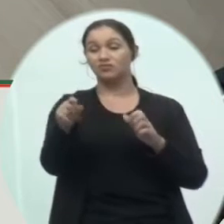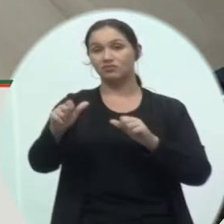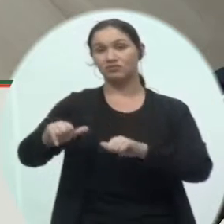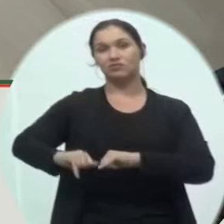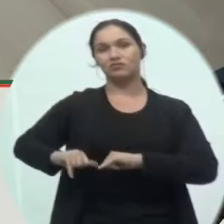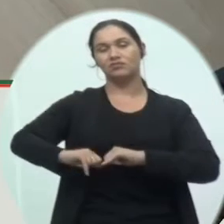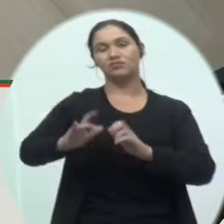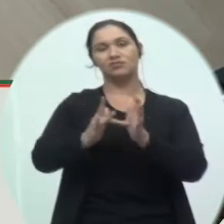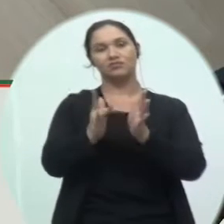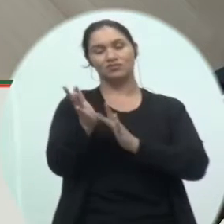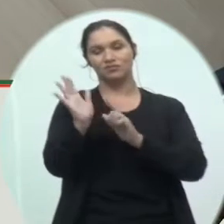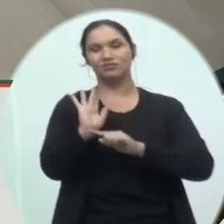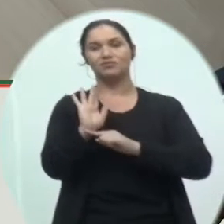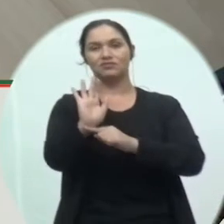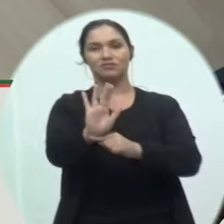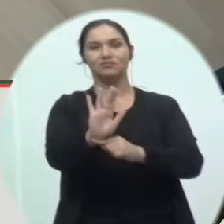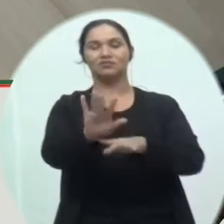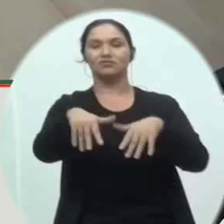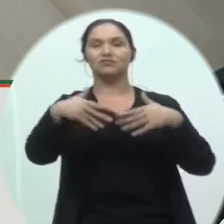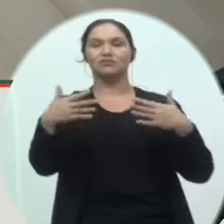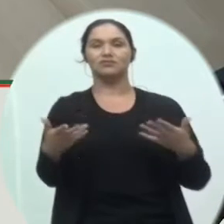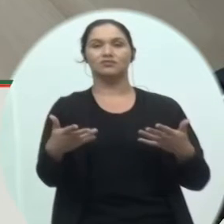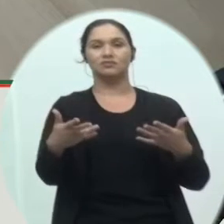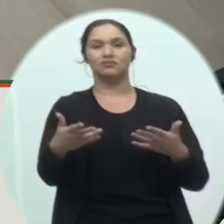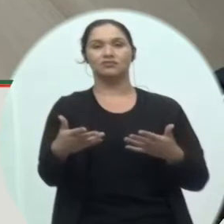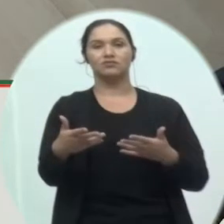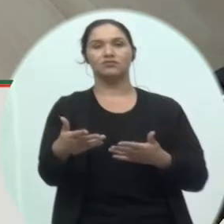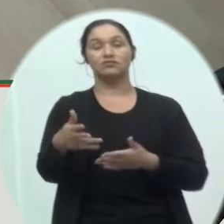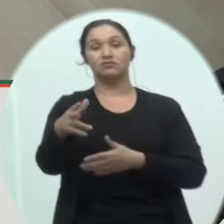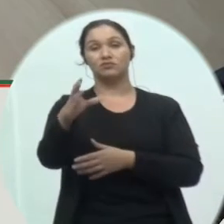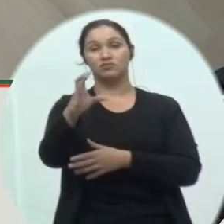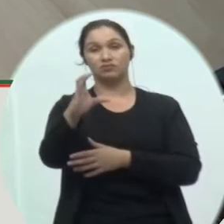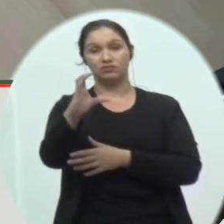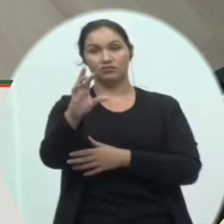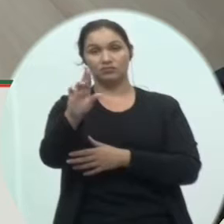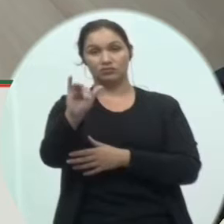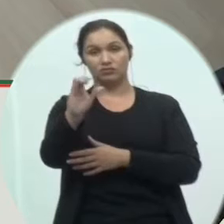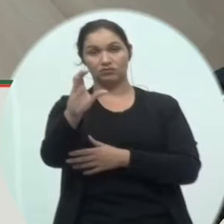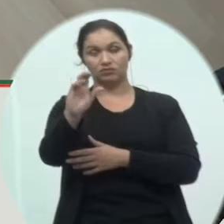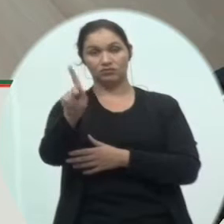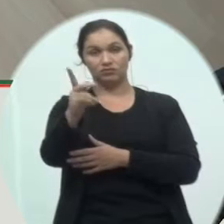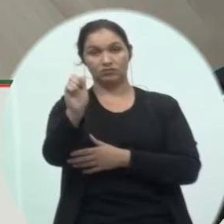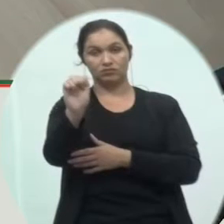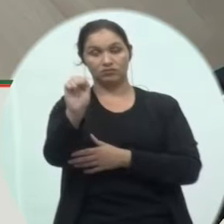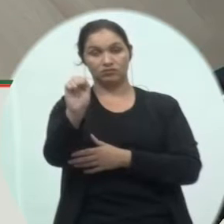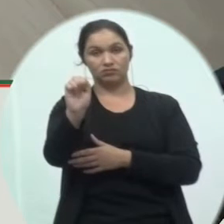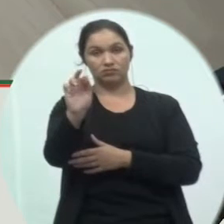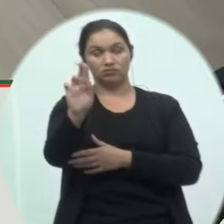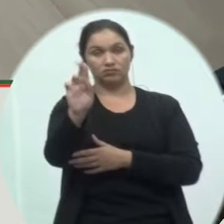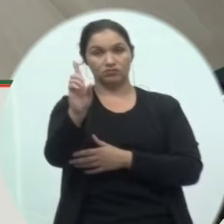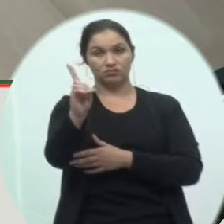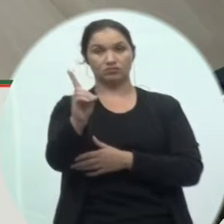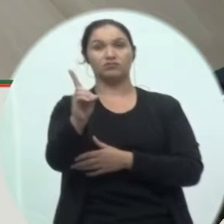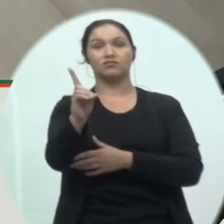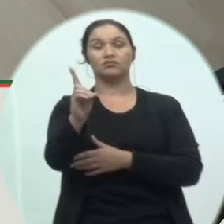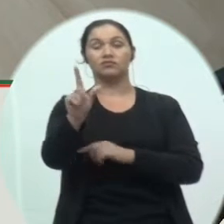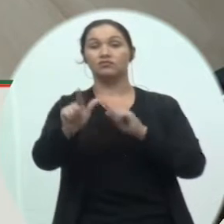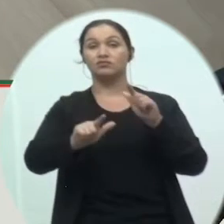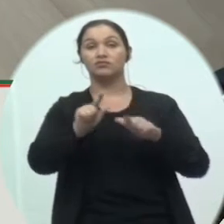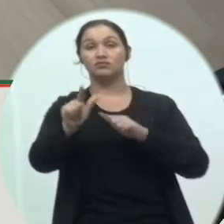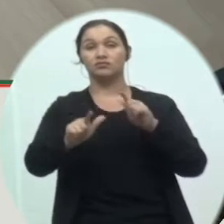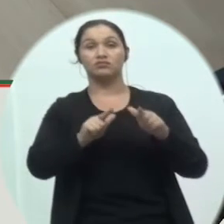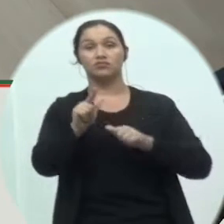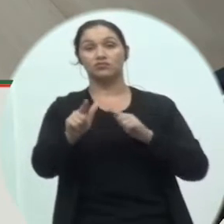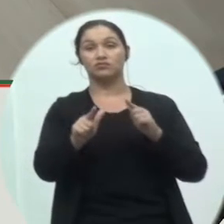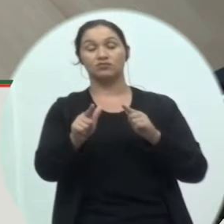vos aliviarei. O reverendo Richard Charles Smith, na década de 1940, trabalhara como ministro